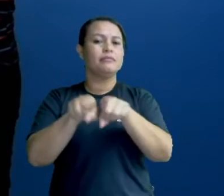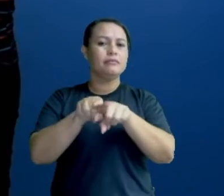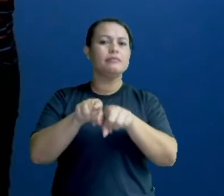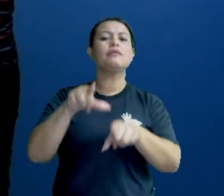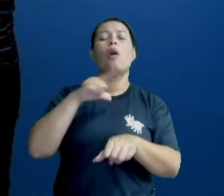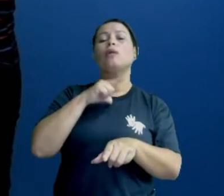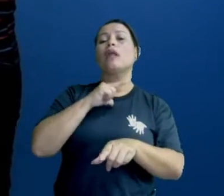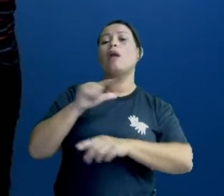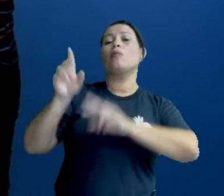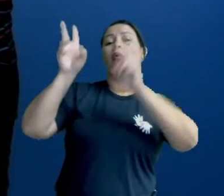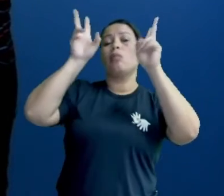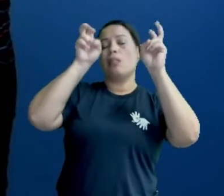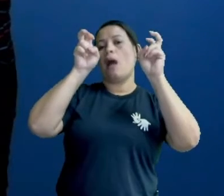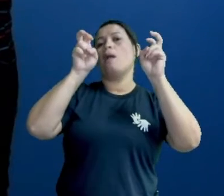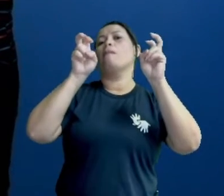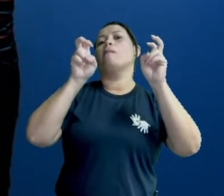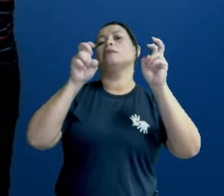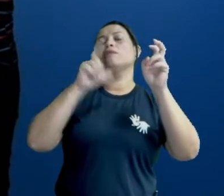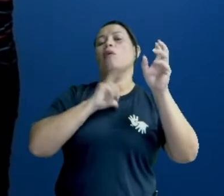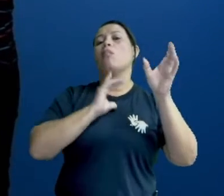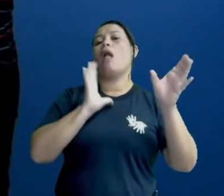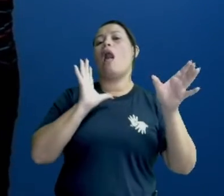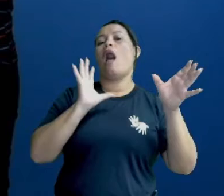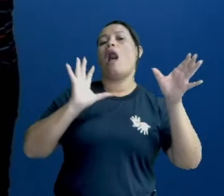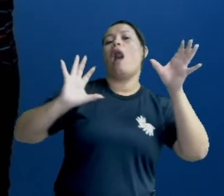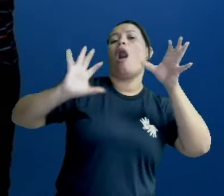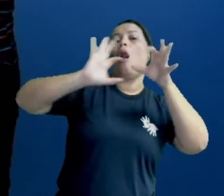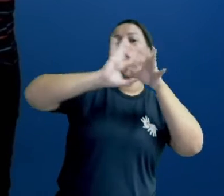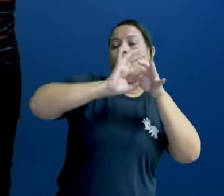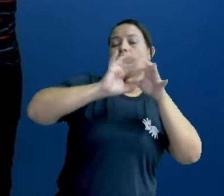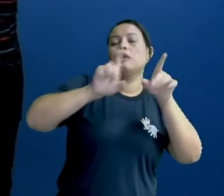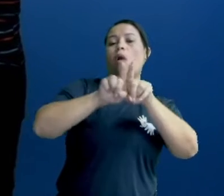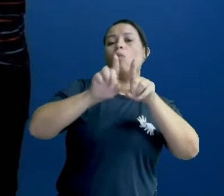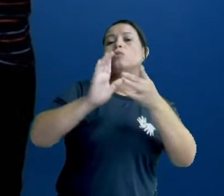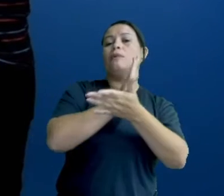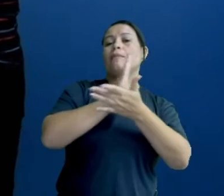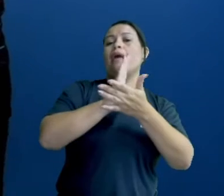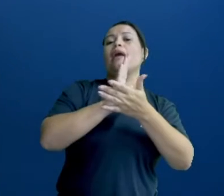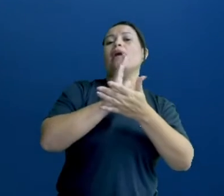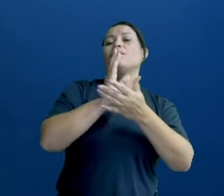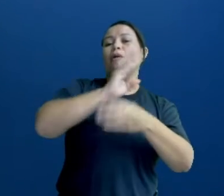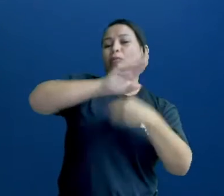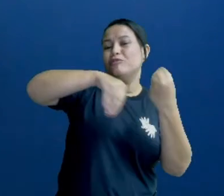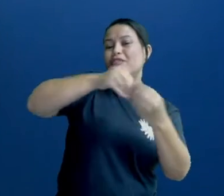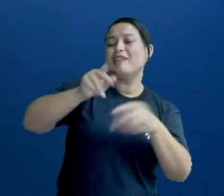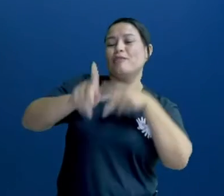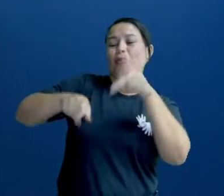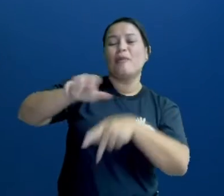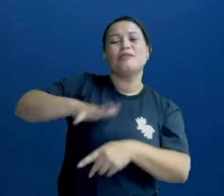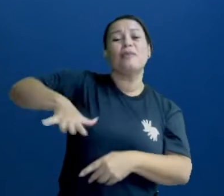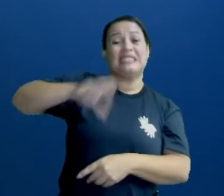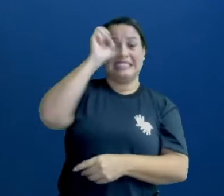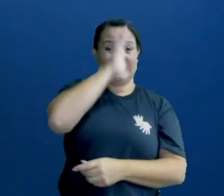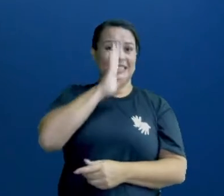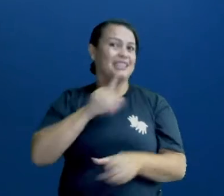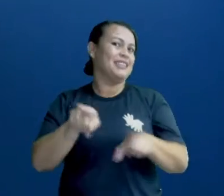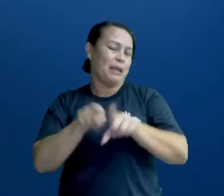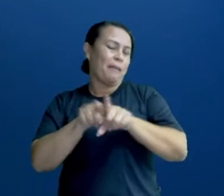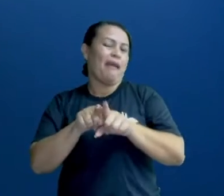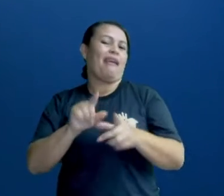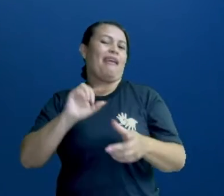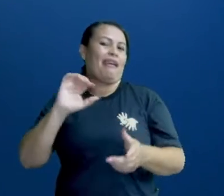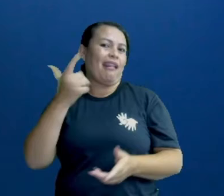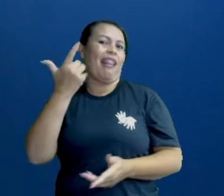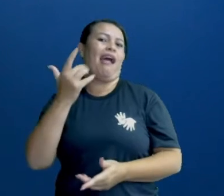ter temas aí que vão estar acoplados, ou seja, né, vão estar misturados a esse tema que é a população brasileira e logicamente que a gente vai dando